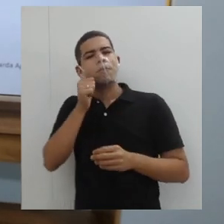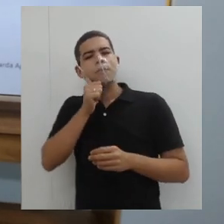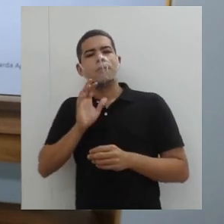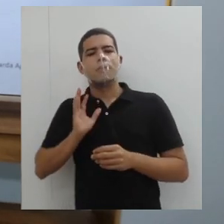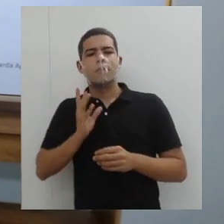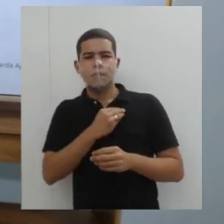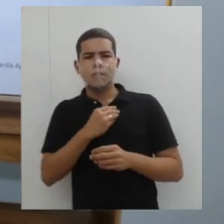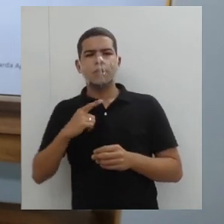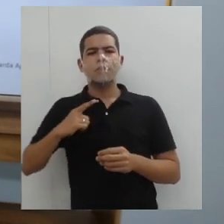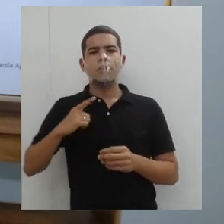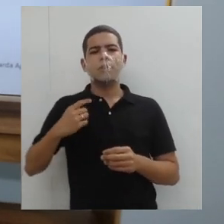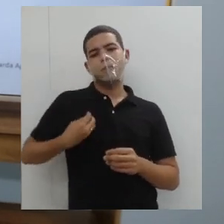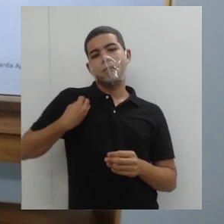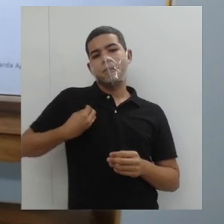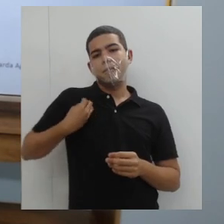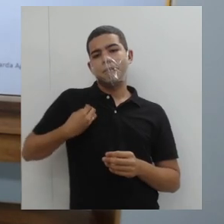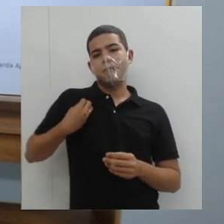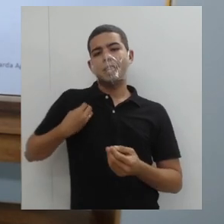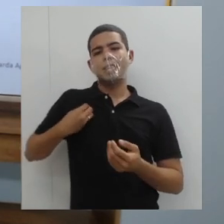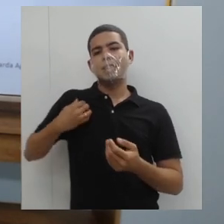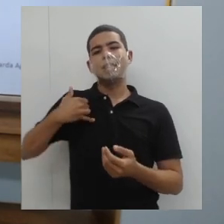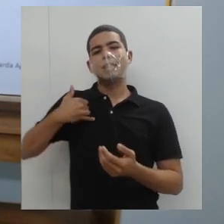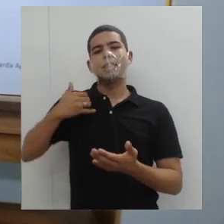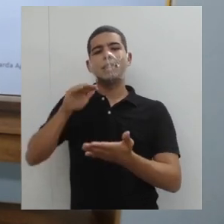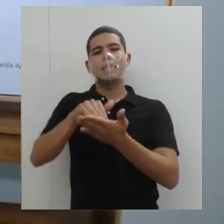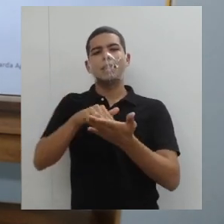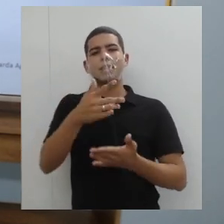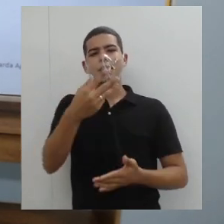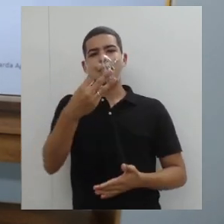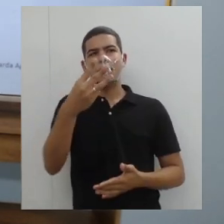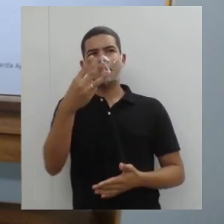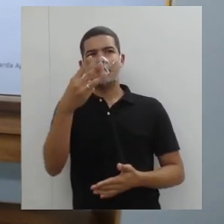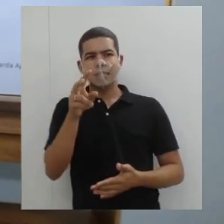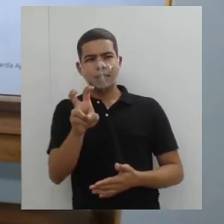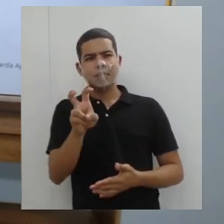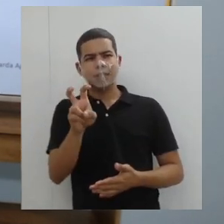tempo de vida de até 35 anos. Gente, eu tenho 41.